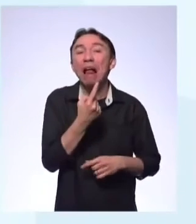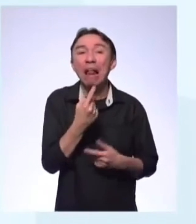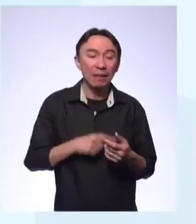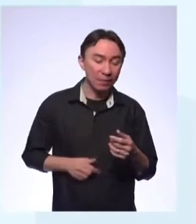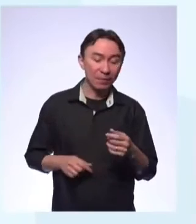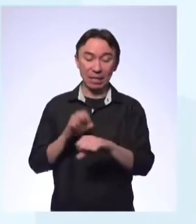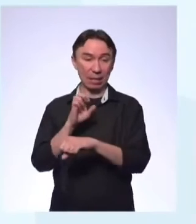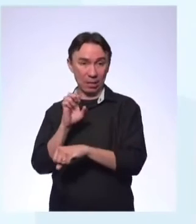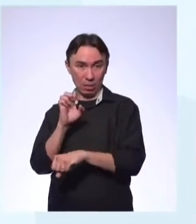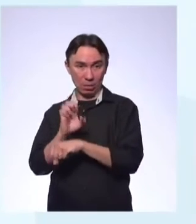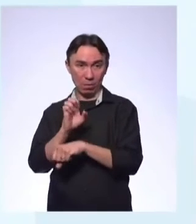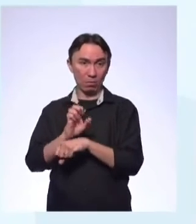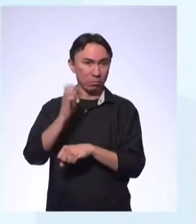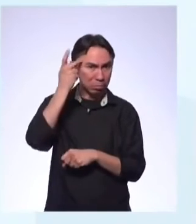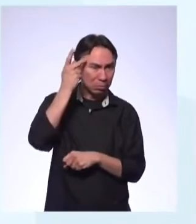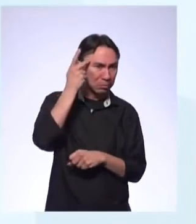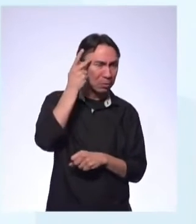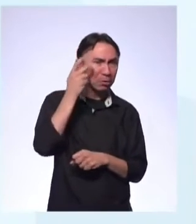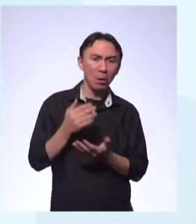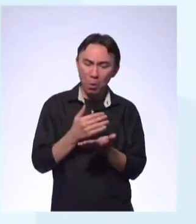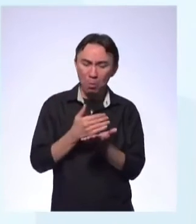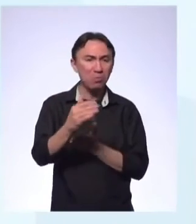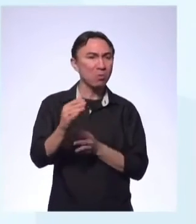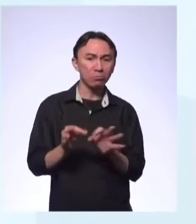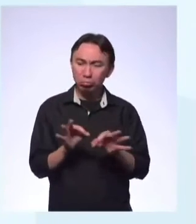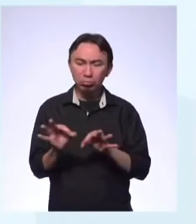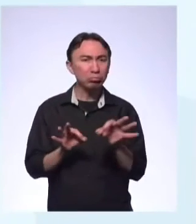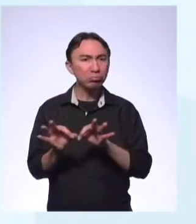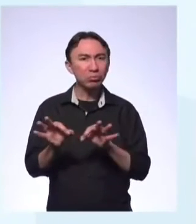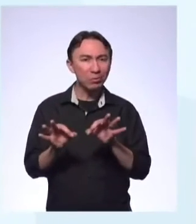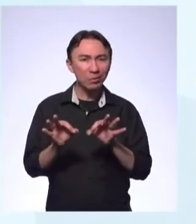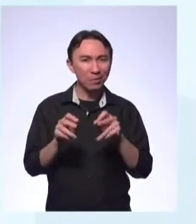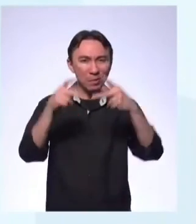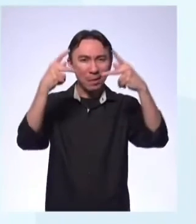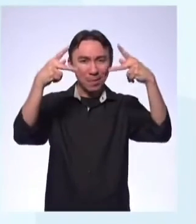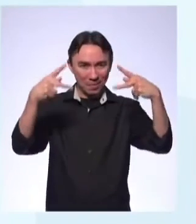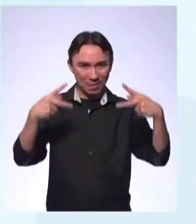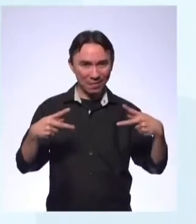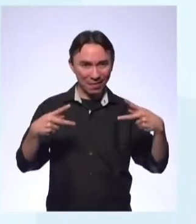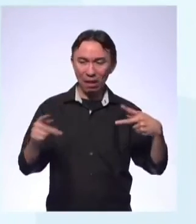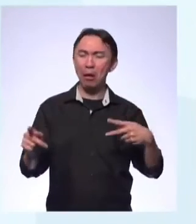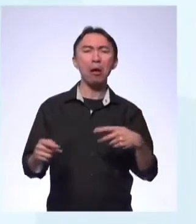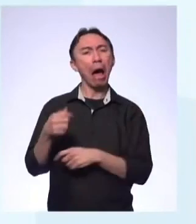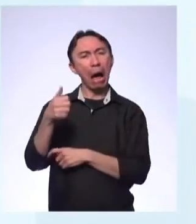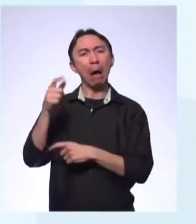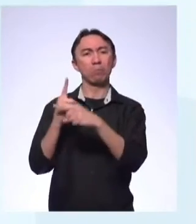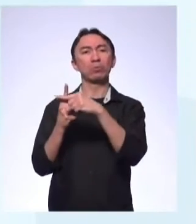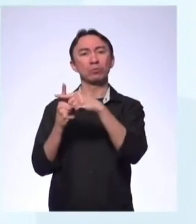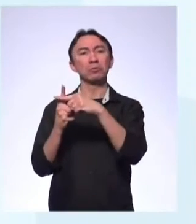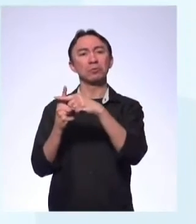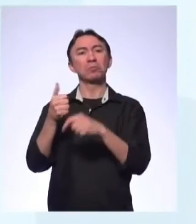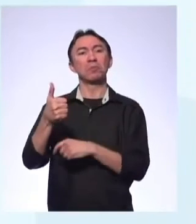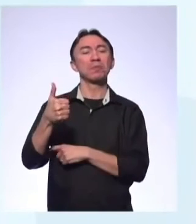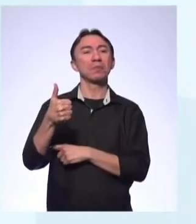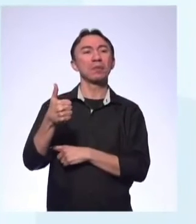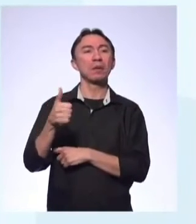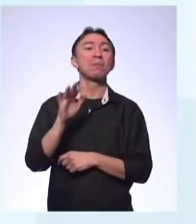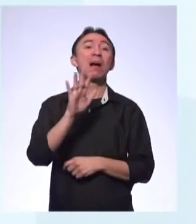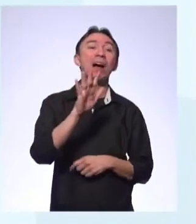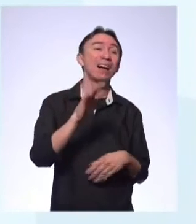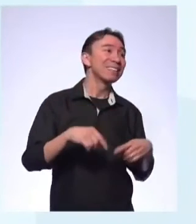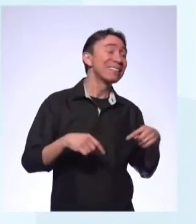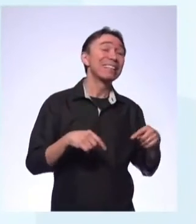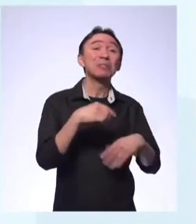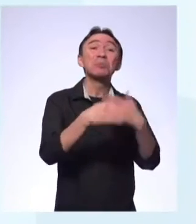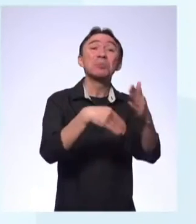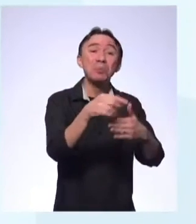Paulo já no princípio organizou uma plataforma ela é favorável quando ela fala ali nos rincões do Brasil as crianças simplesmente ficaram